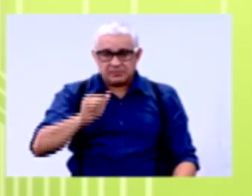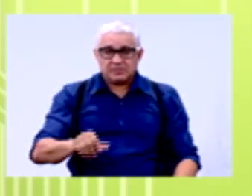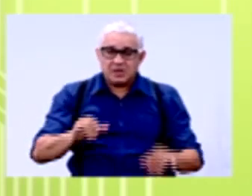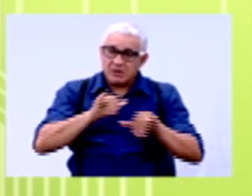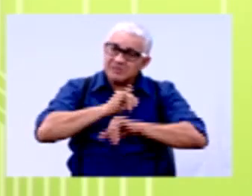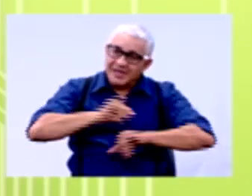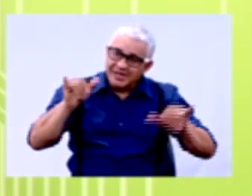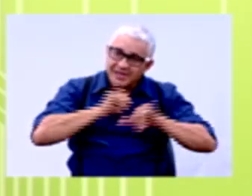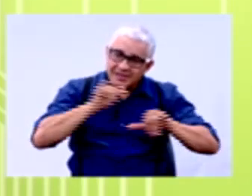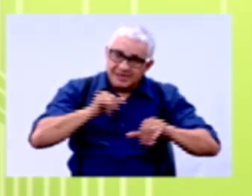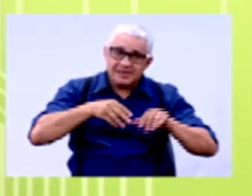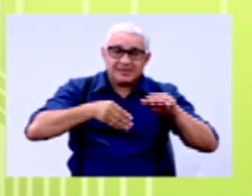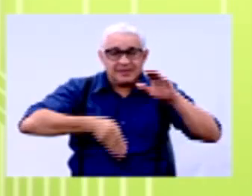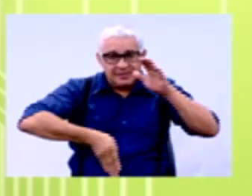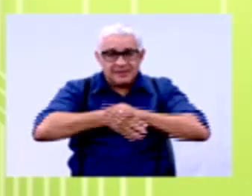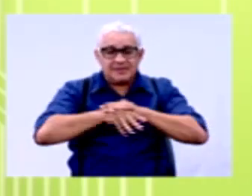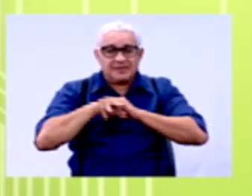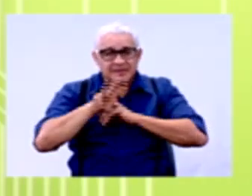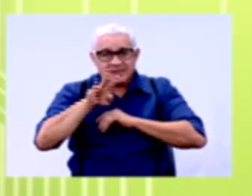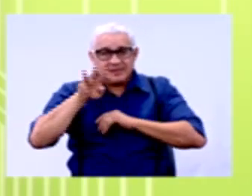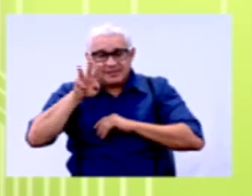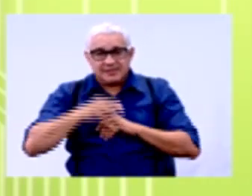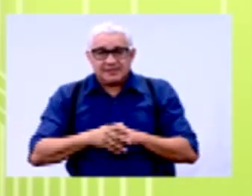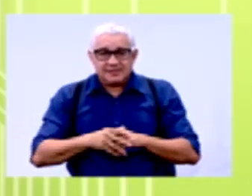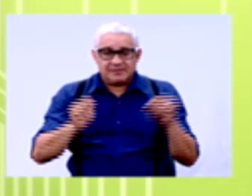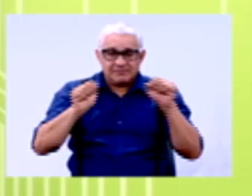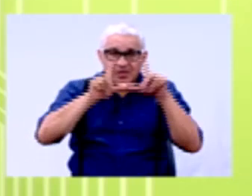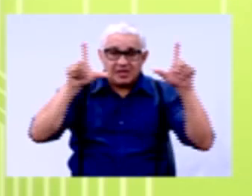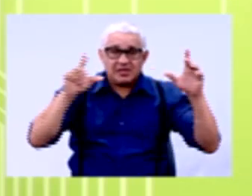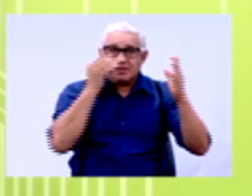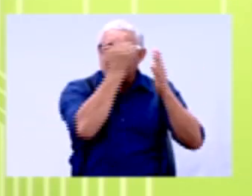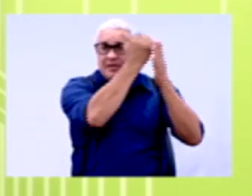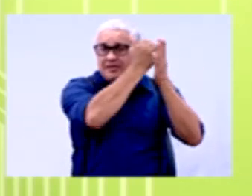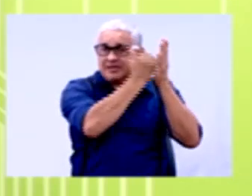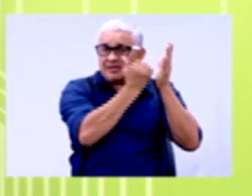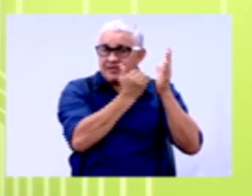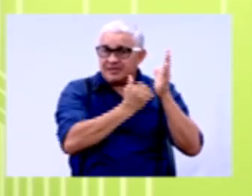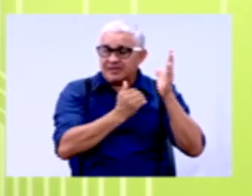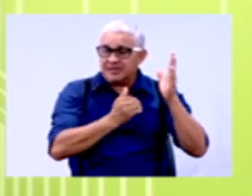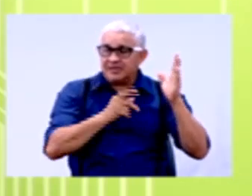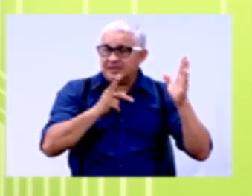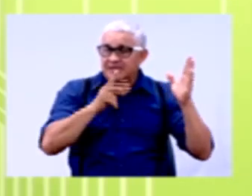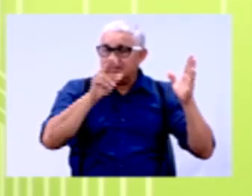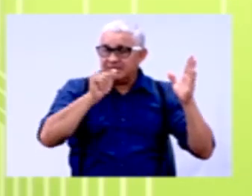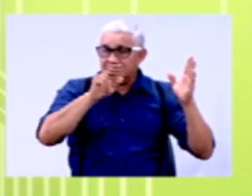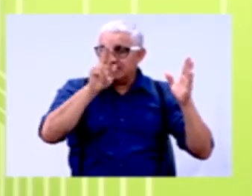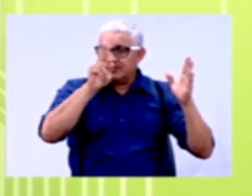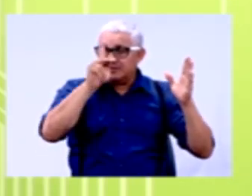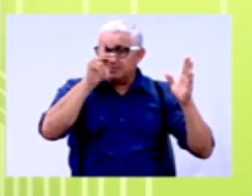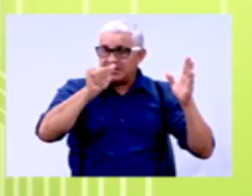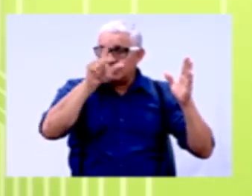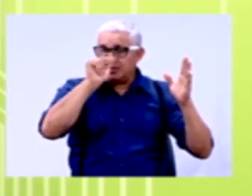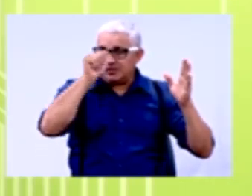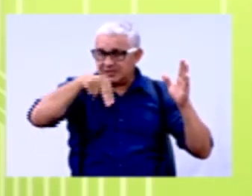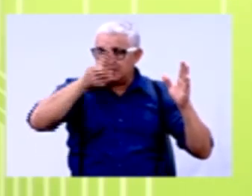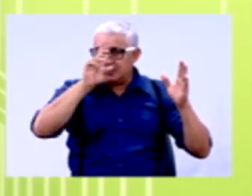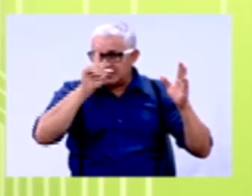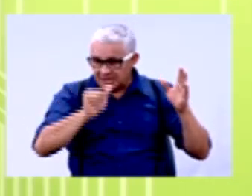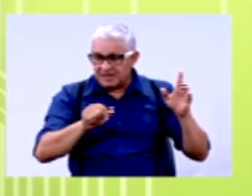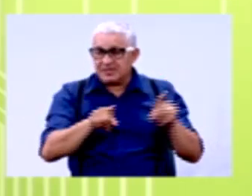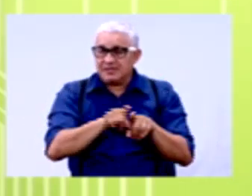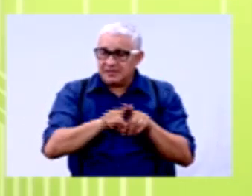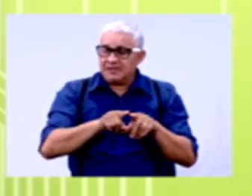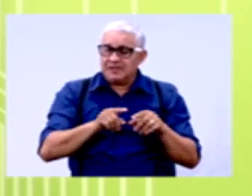em que a gente entra em sites e aí aparece uma lista de propaganda ali do lado, né? Um banner de propagandas. E normalmente